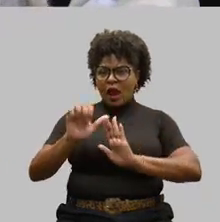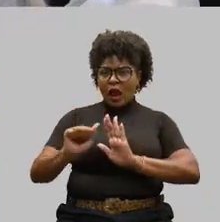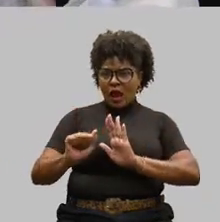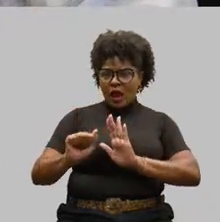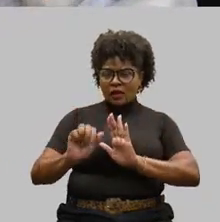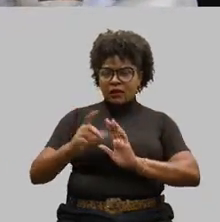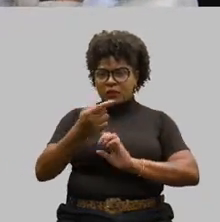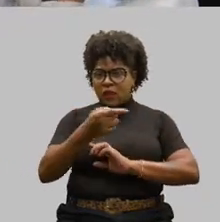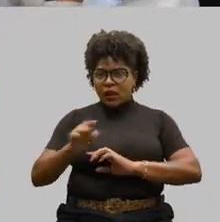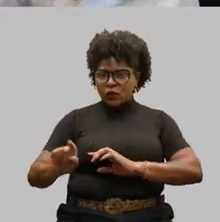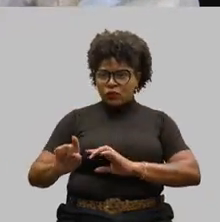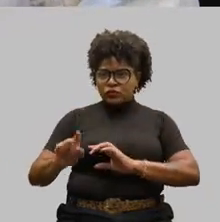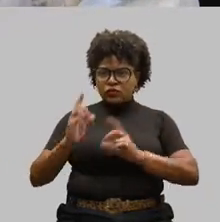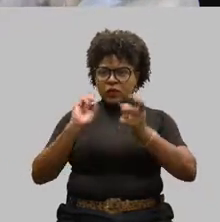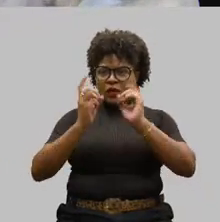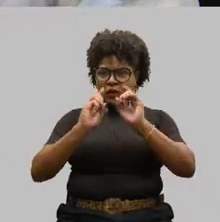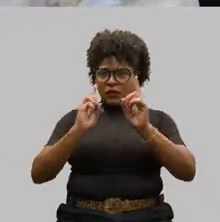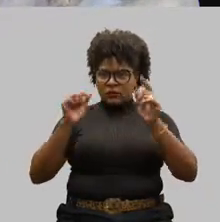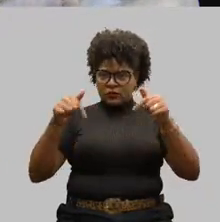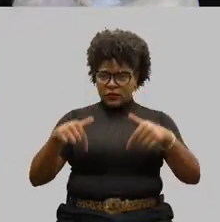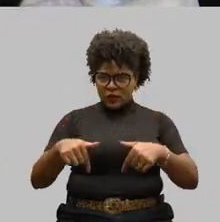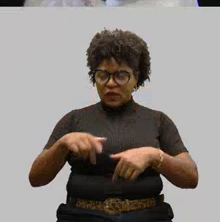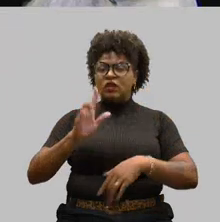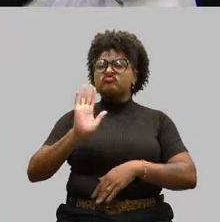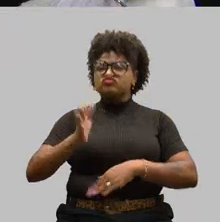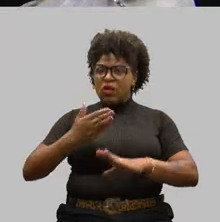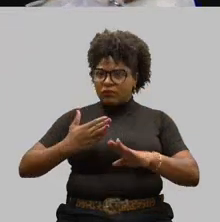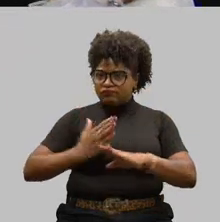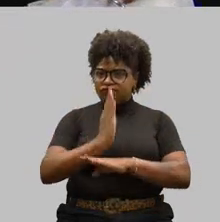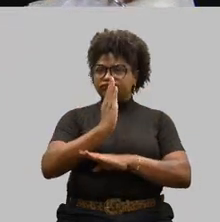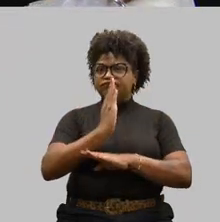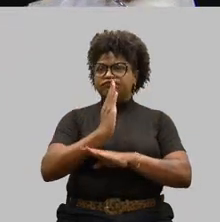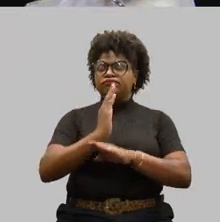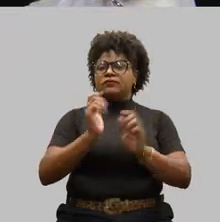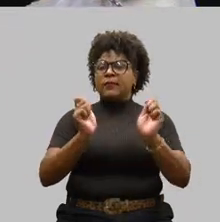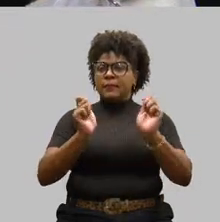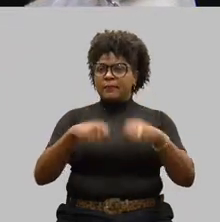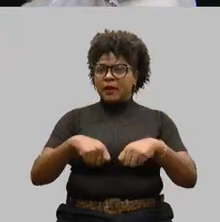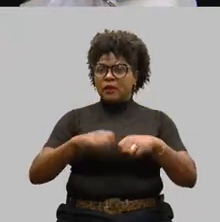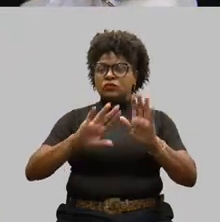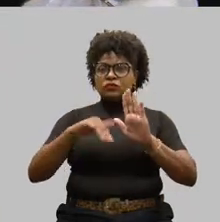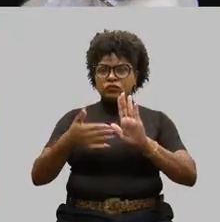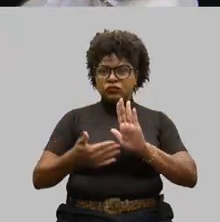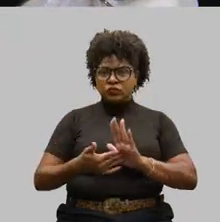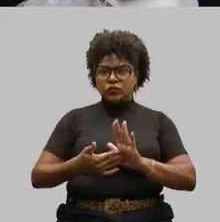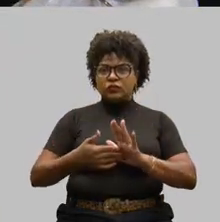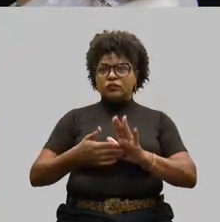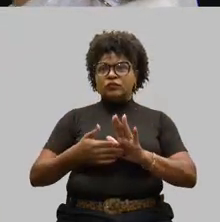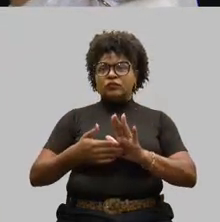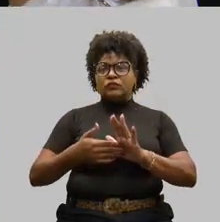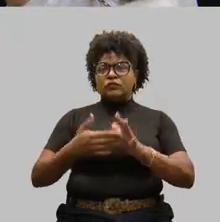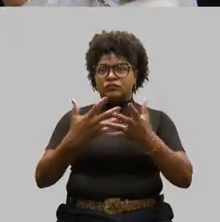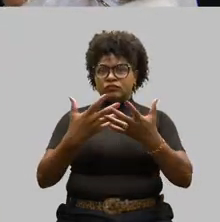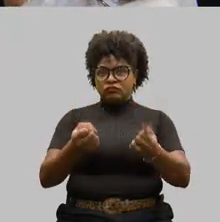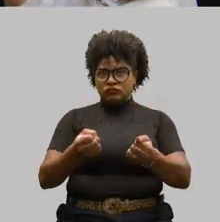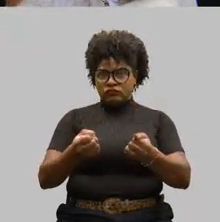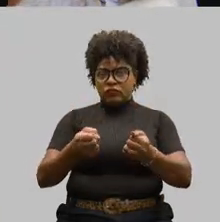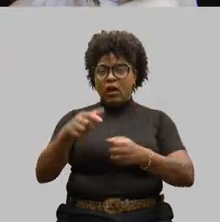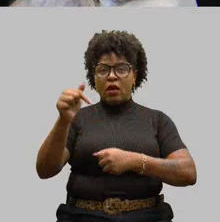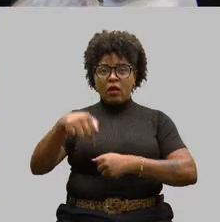aprovada e solicita a sua subscrição essa reunião destina-se